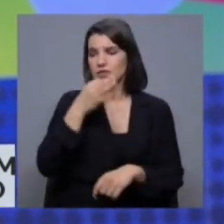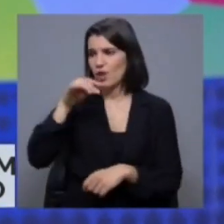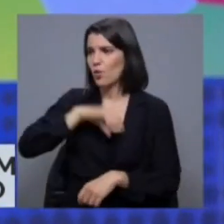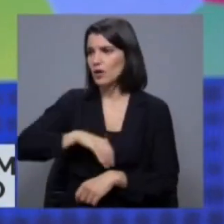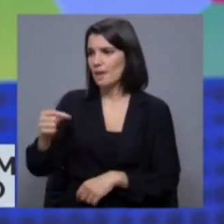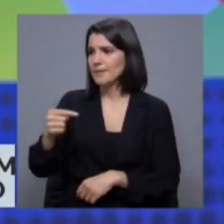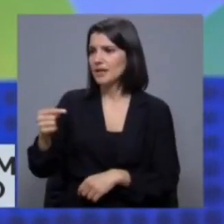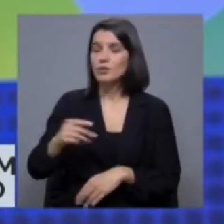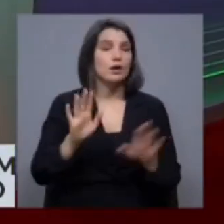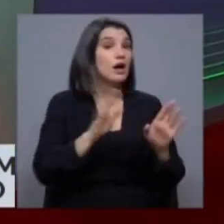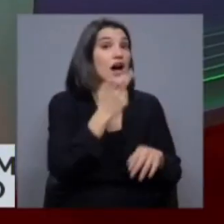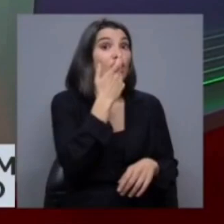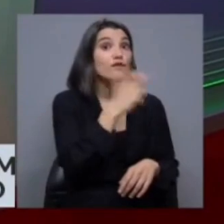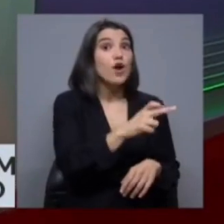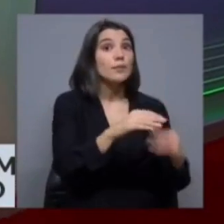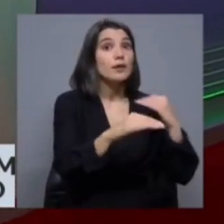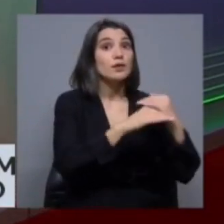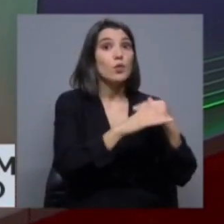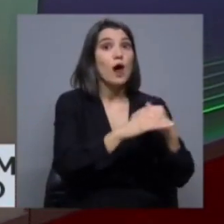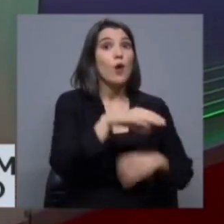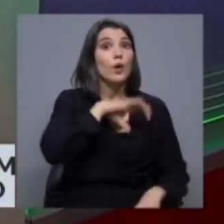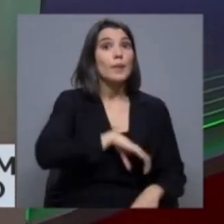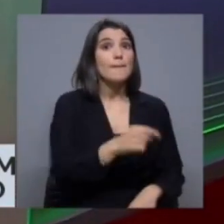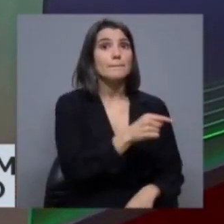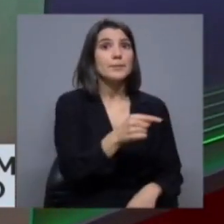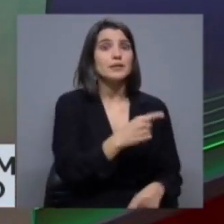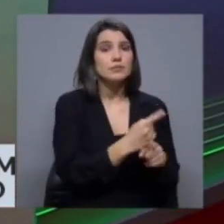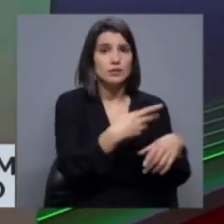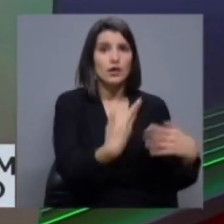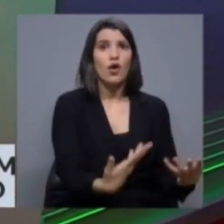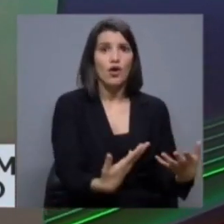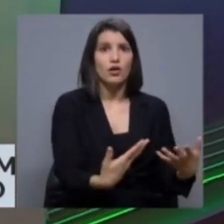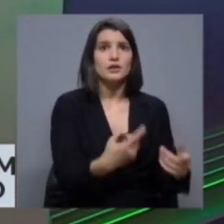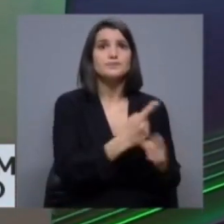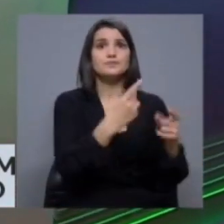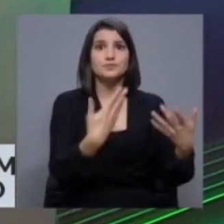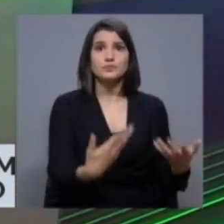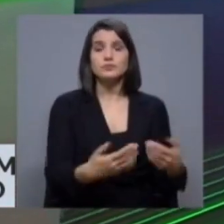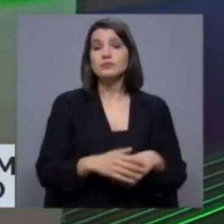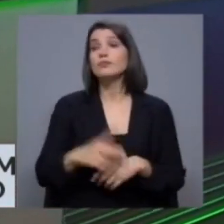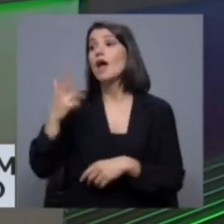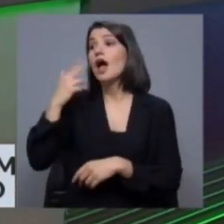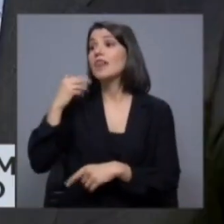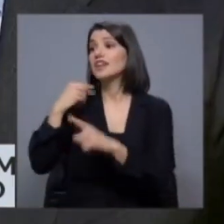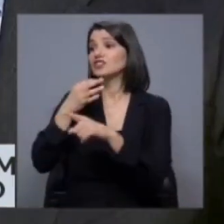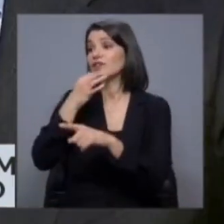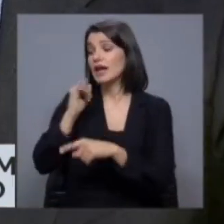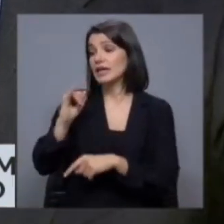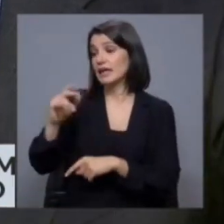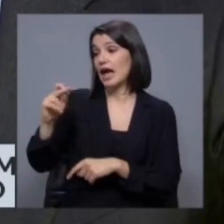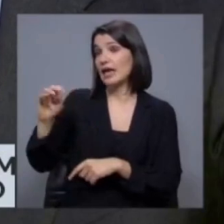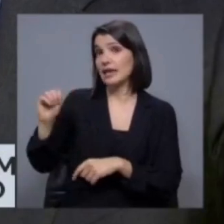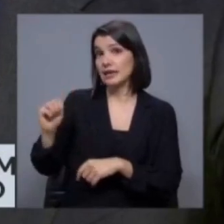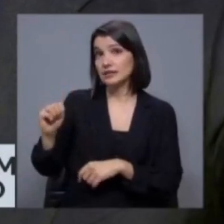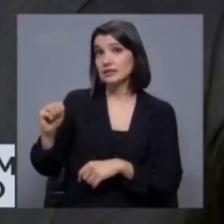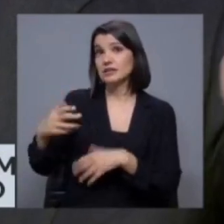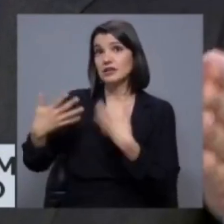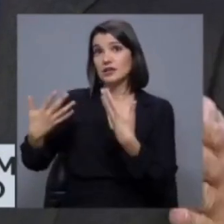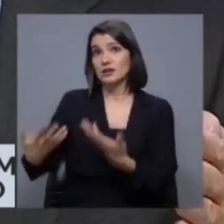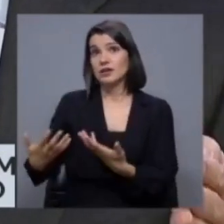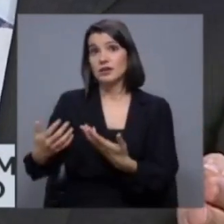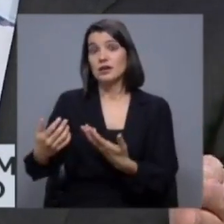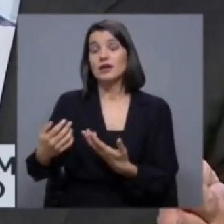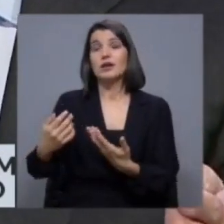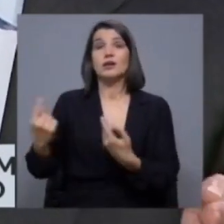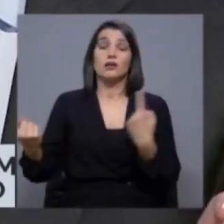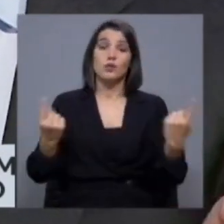não quer dizer que para a reforma ao salário mínimo que temos hoje o que temos hoje uma greve está dizendo olha essa que são seres hoje agora